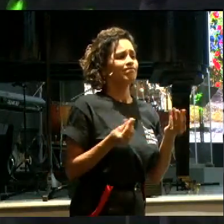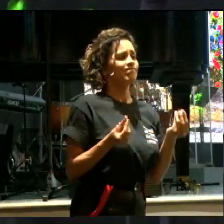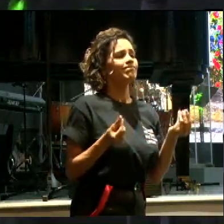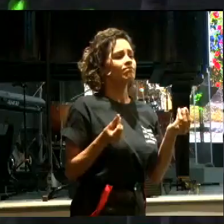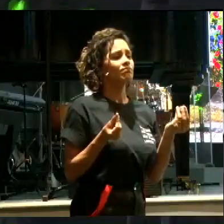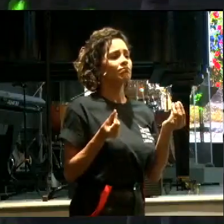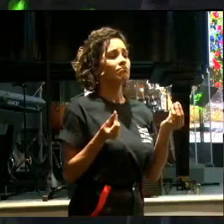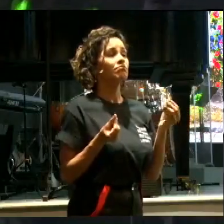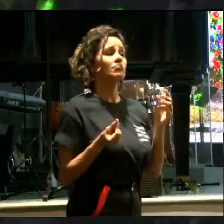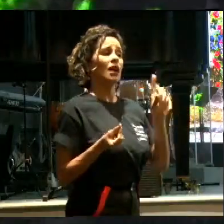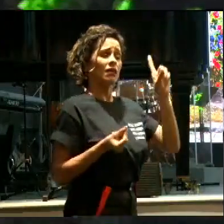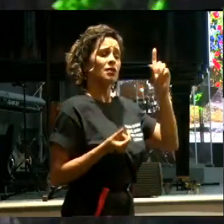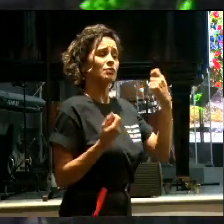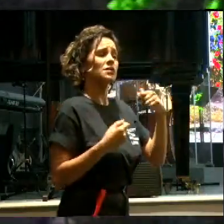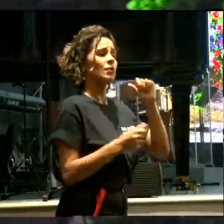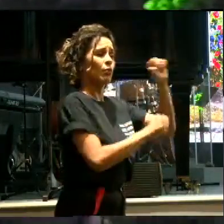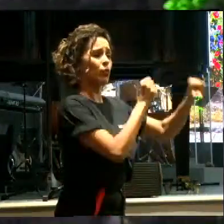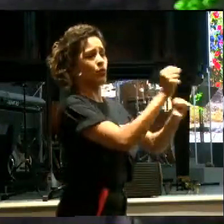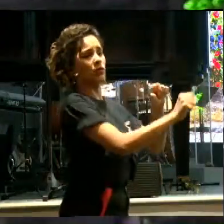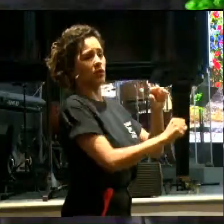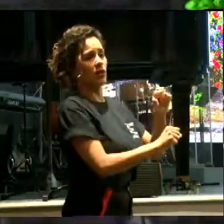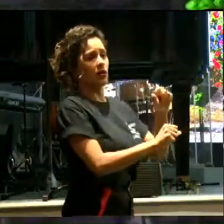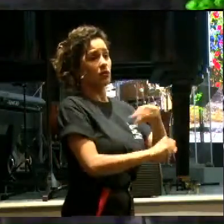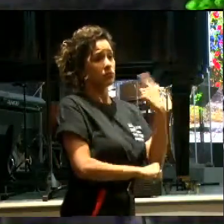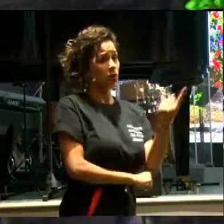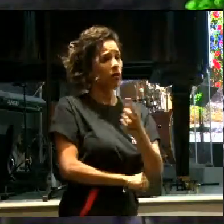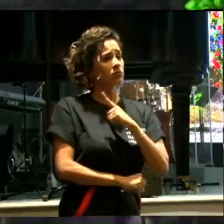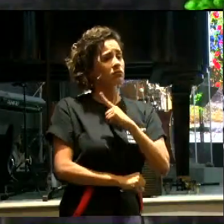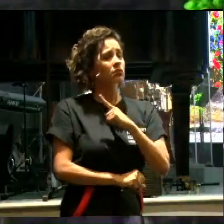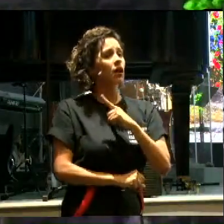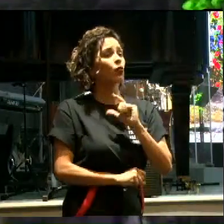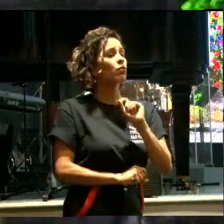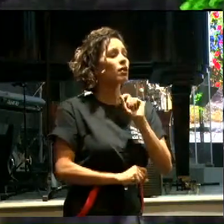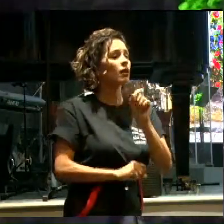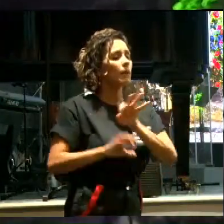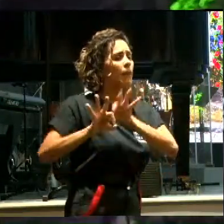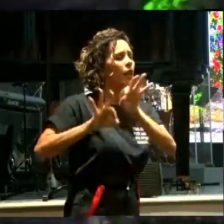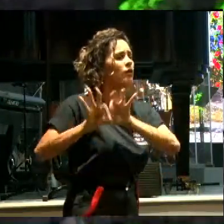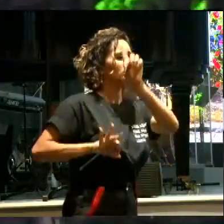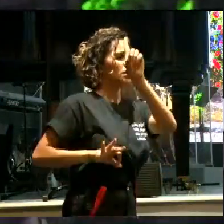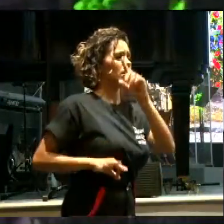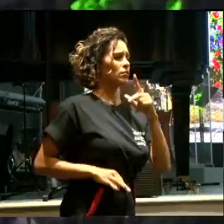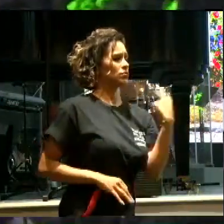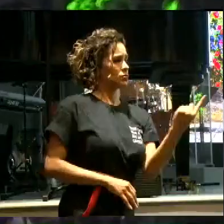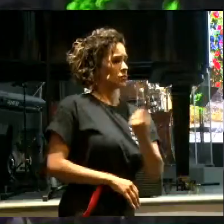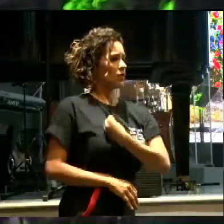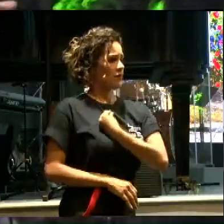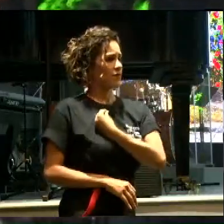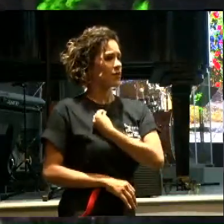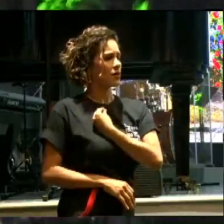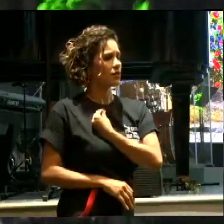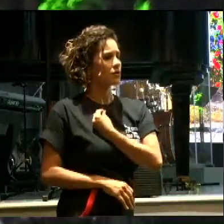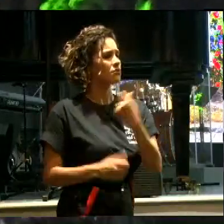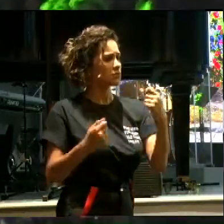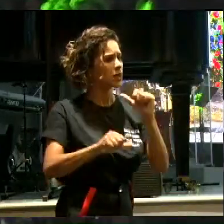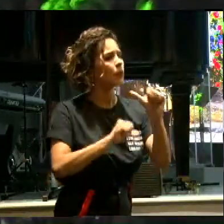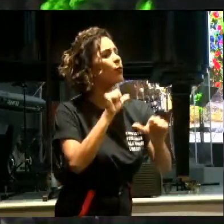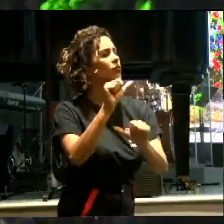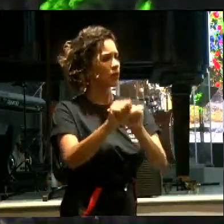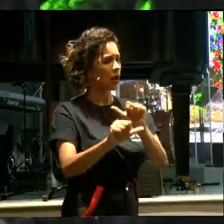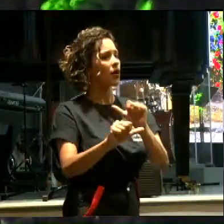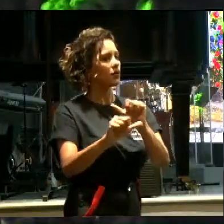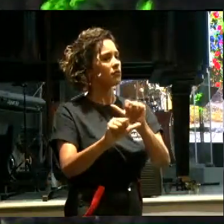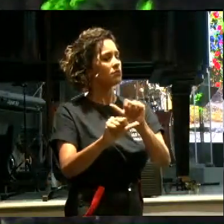para você, dentro do propósito que Deus colocou para você, a sua vida, ela vai ser totalmente mudada. Mas